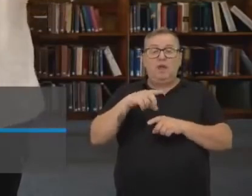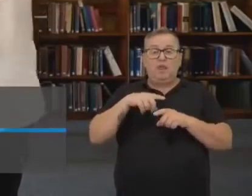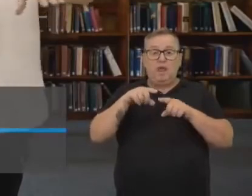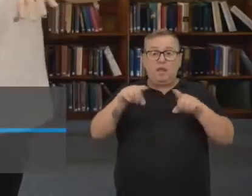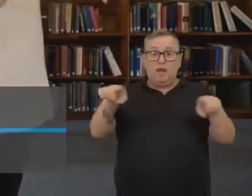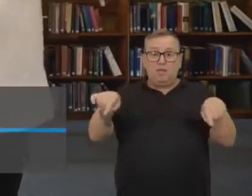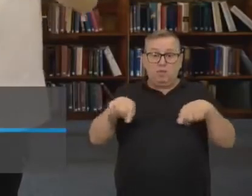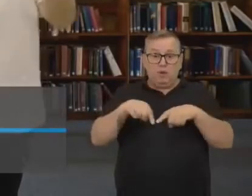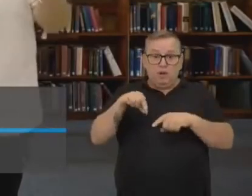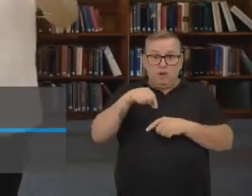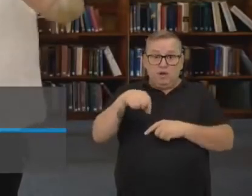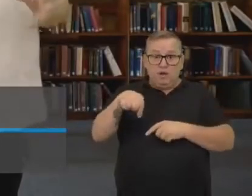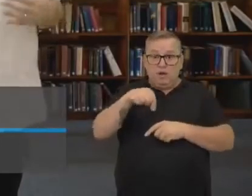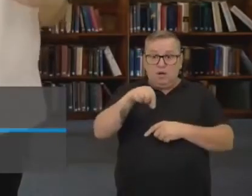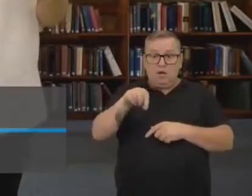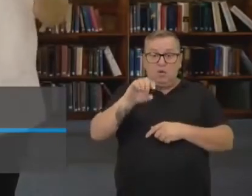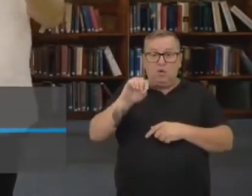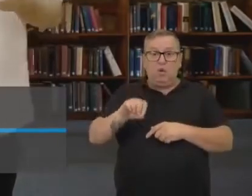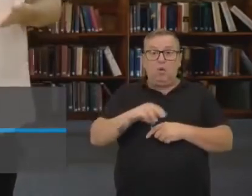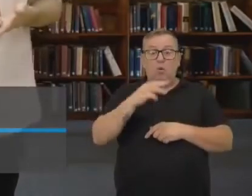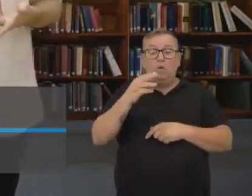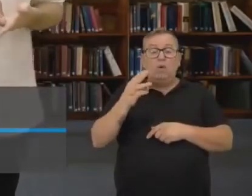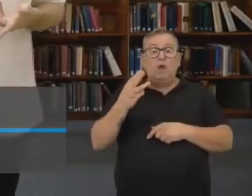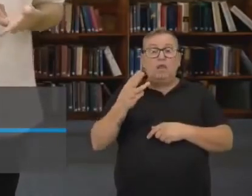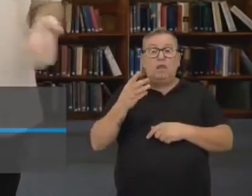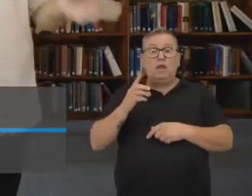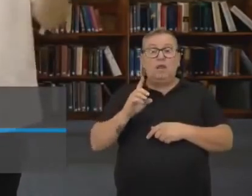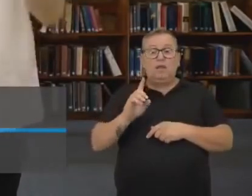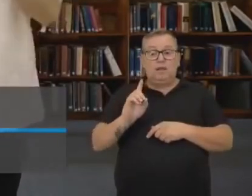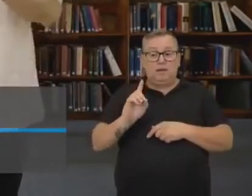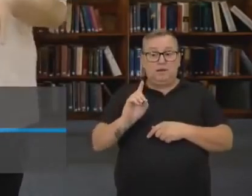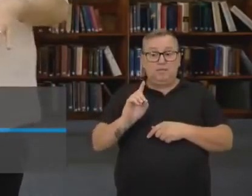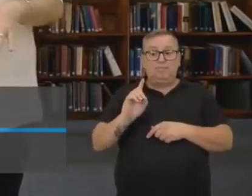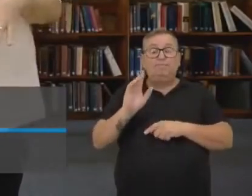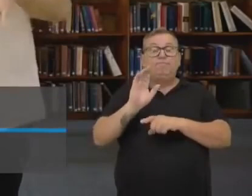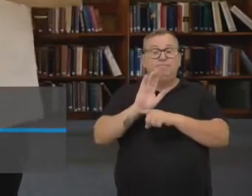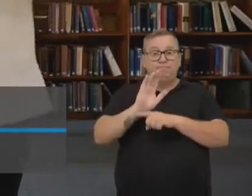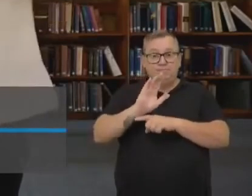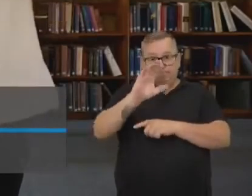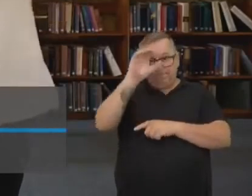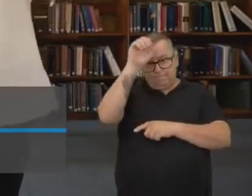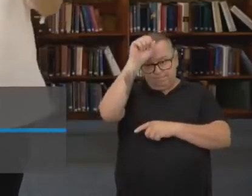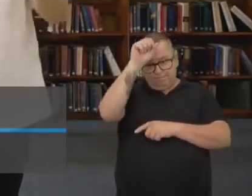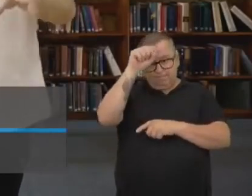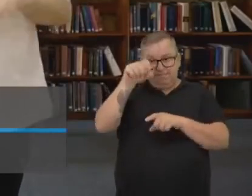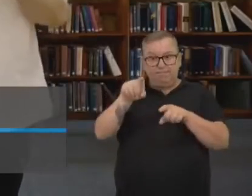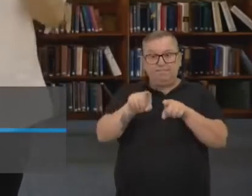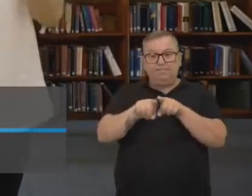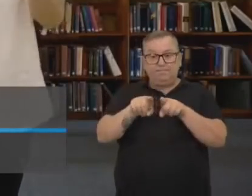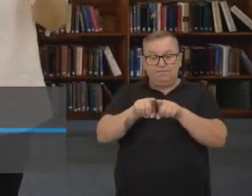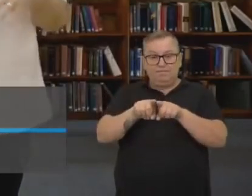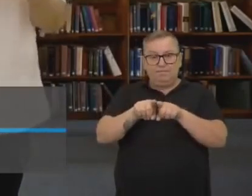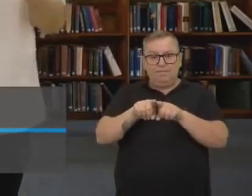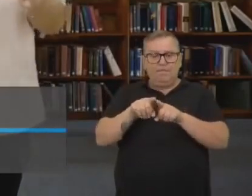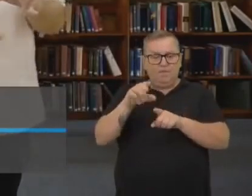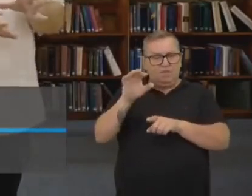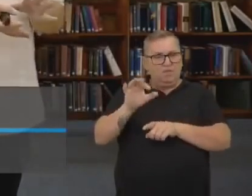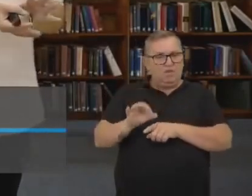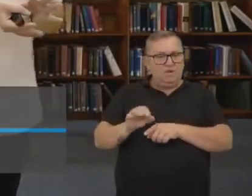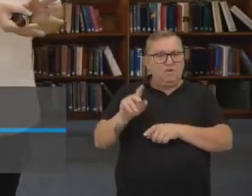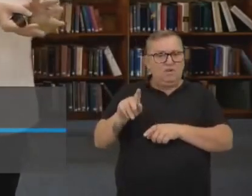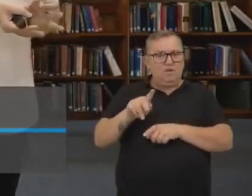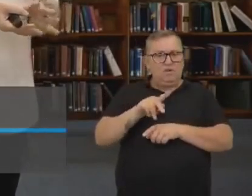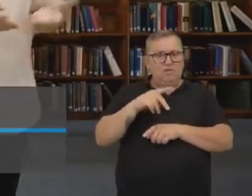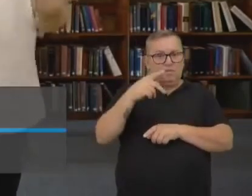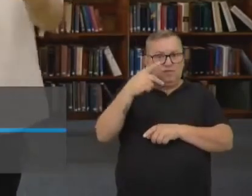tabuleiro ou um jogo aí 3D, que te auxilia no aprendizado. Eu tenho certeza que professores devem já ter trazido algumas sugestões para vocês